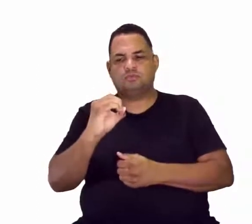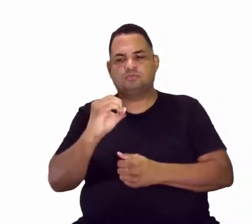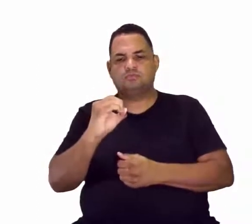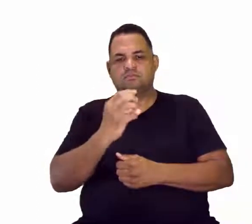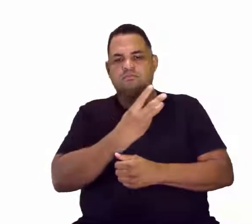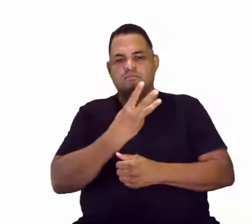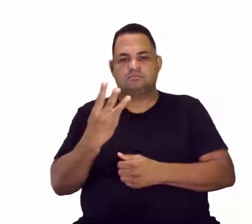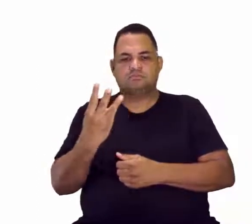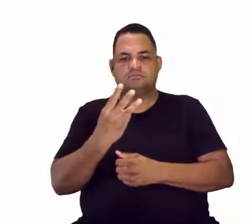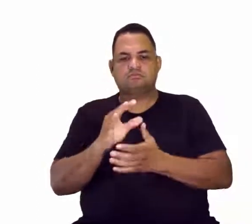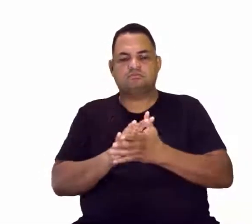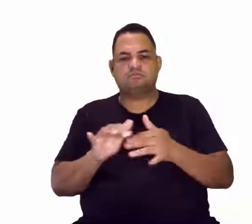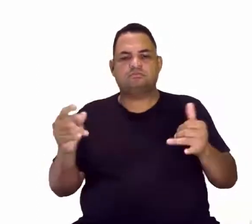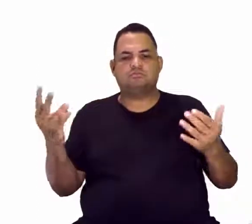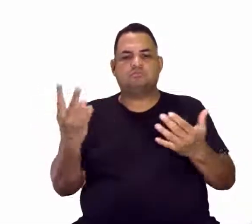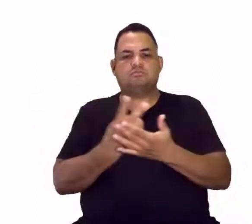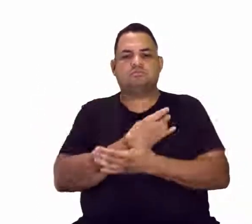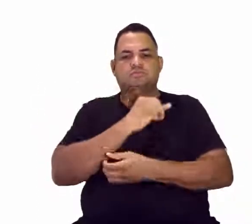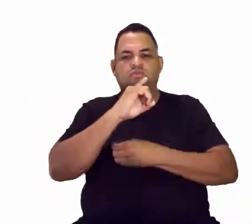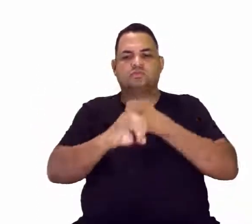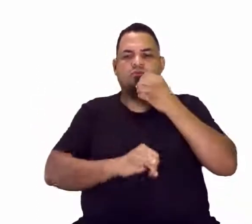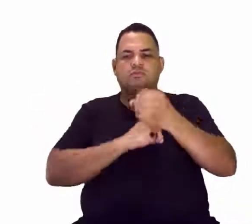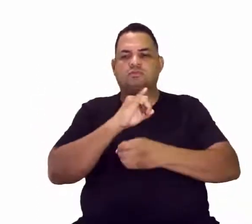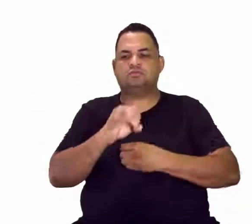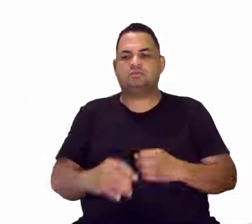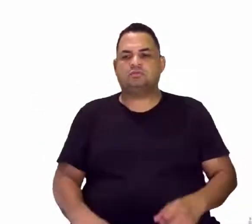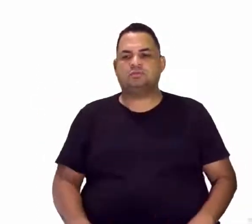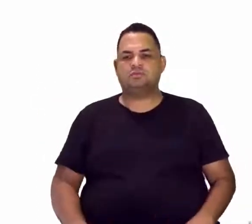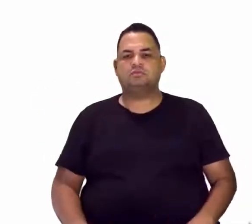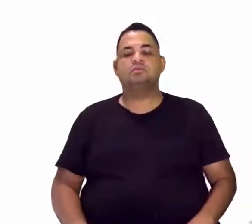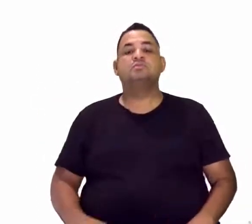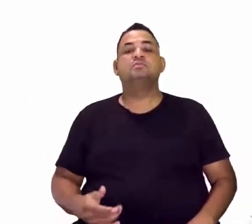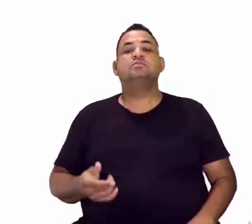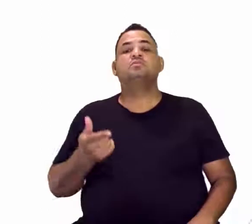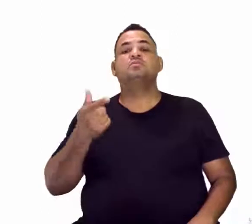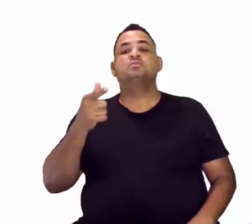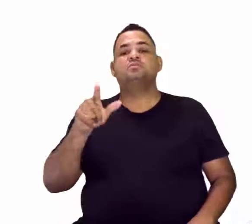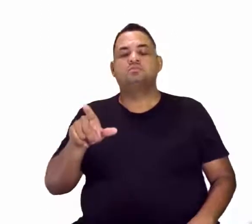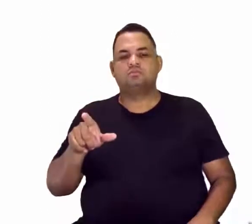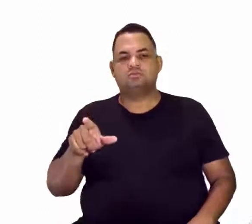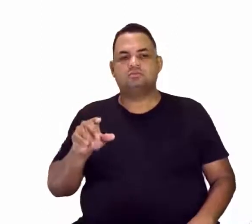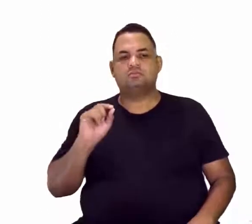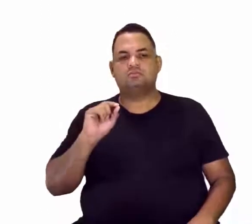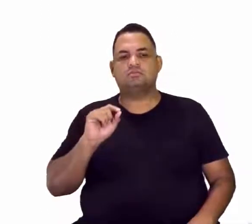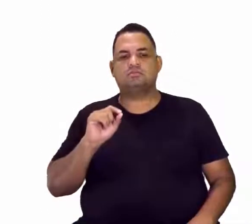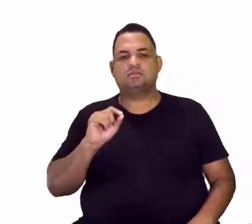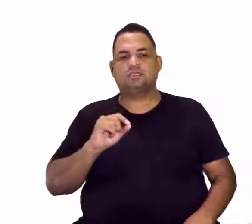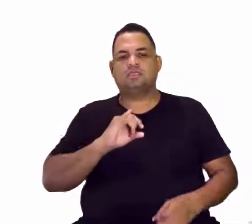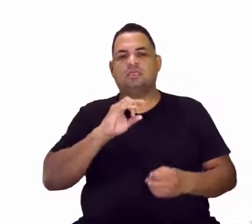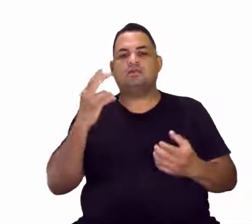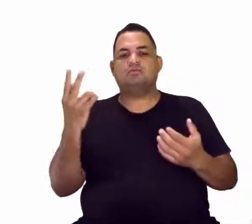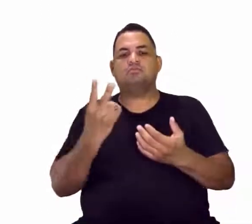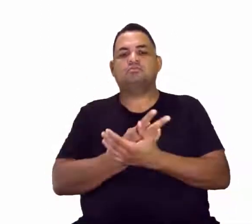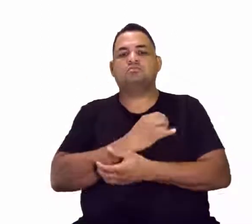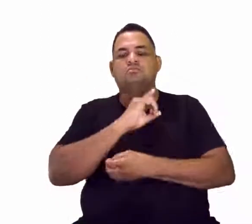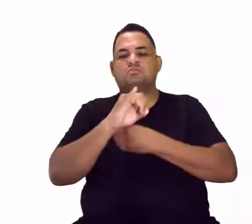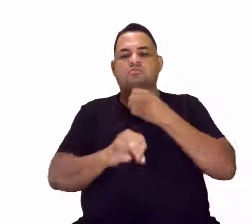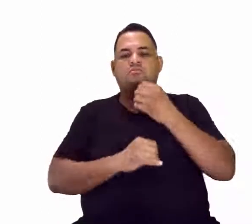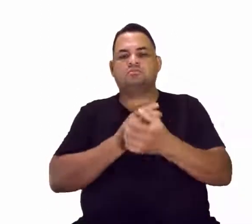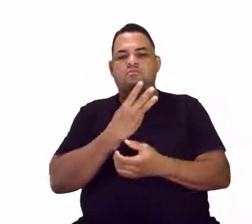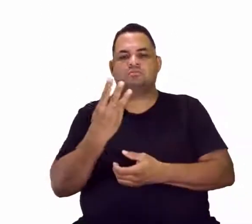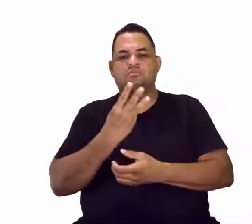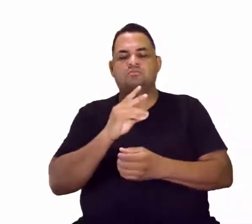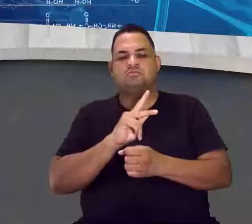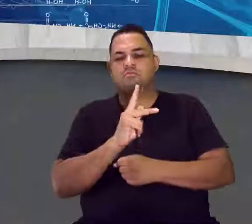os 3 vão sofrer a ionização. Repetindo, o que vai ser a ionização então? Os